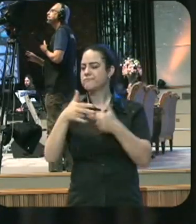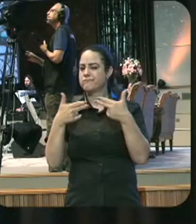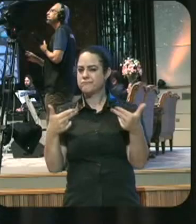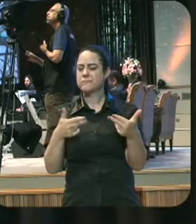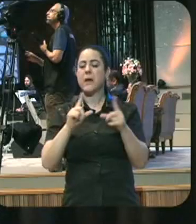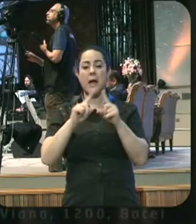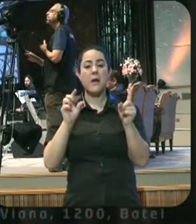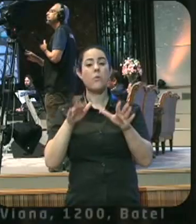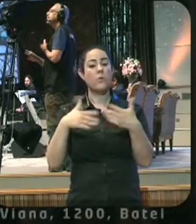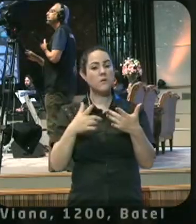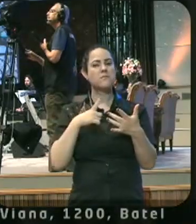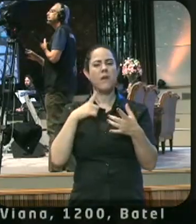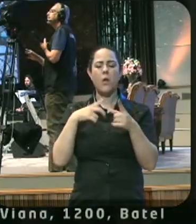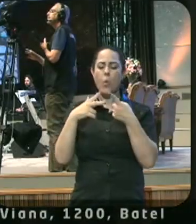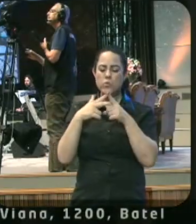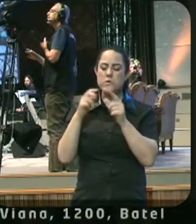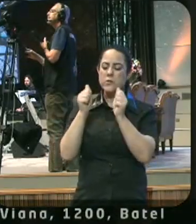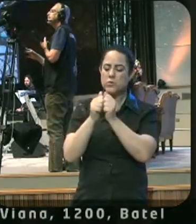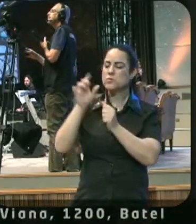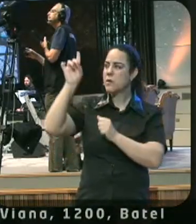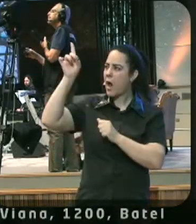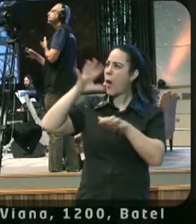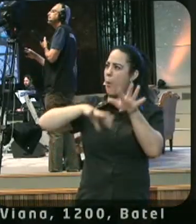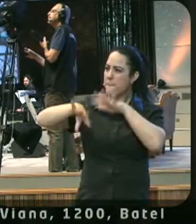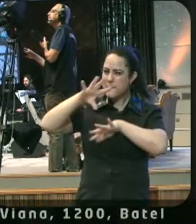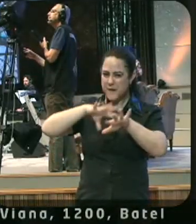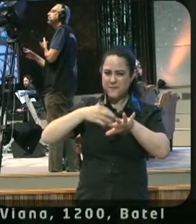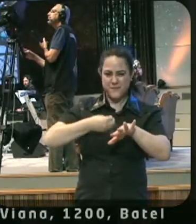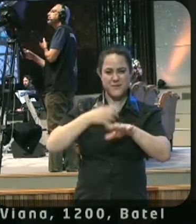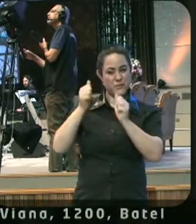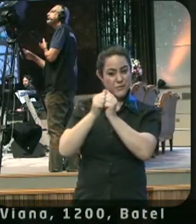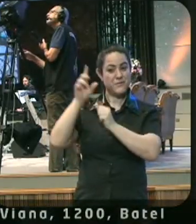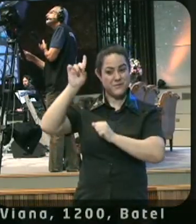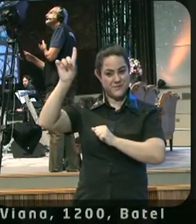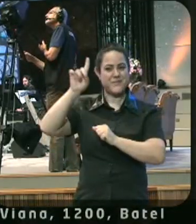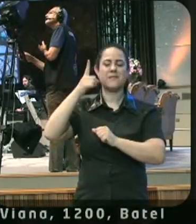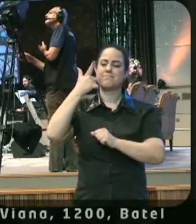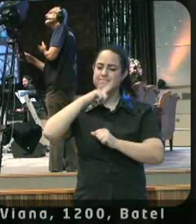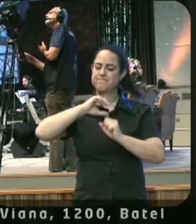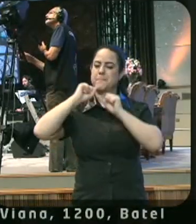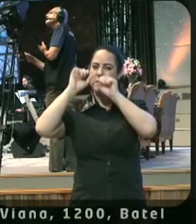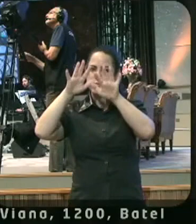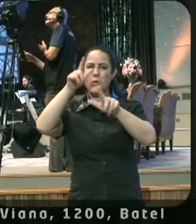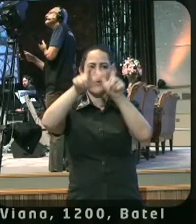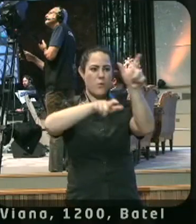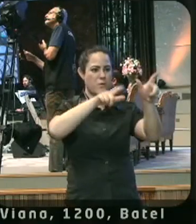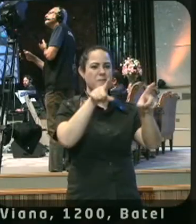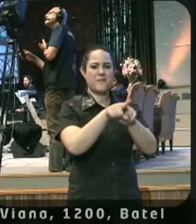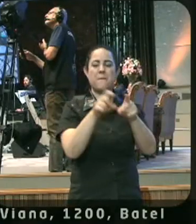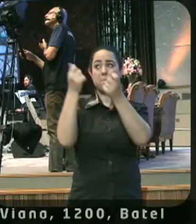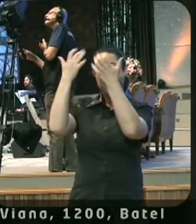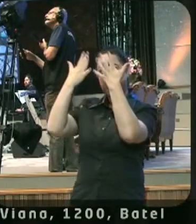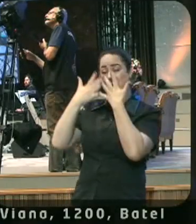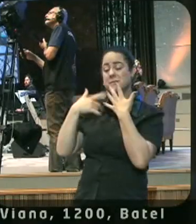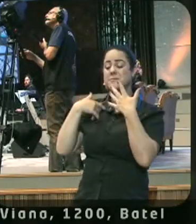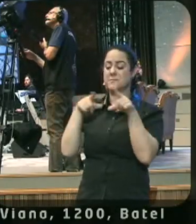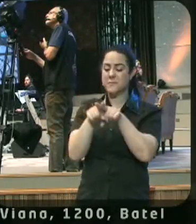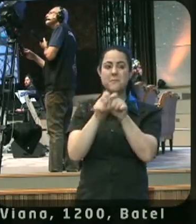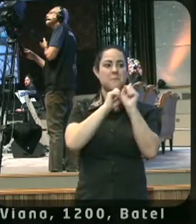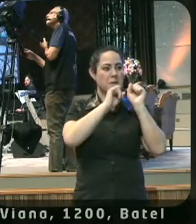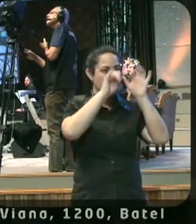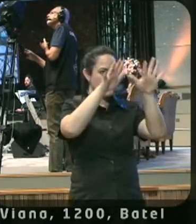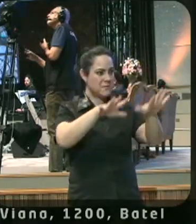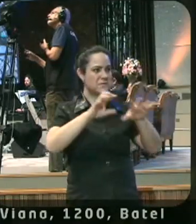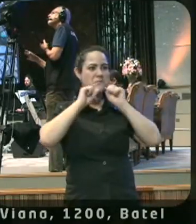a gente faz os concertos com Ele, a gente leva a bênção para outros. E aí a gente vai caminhar junto com vocês,